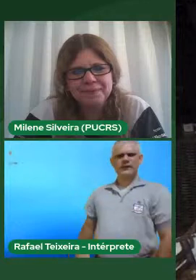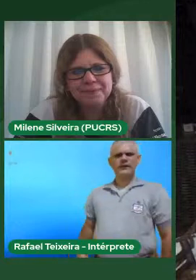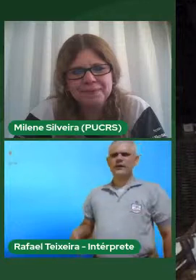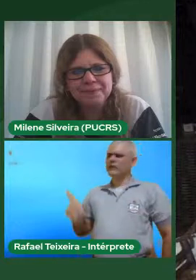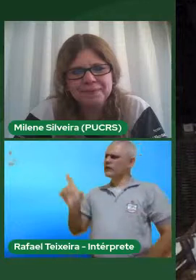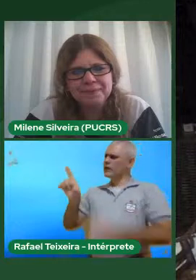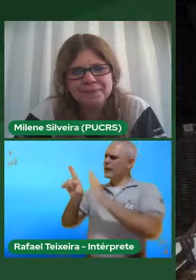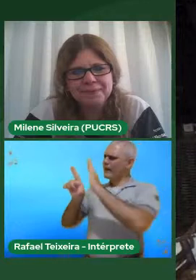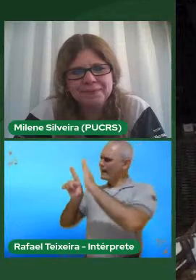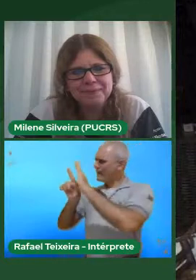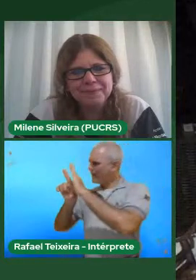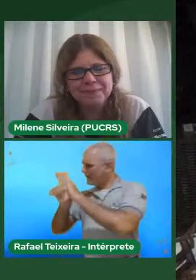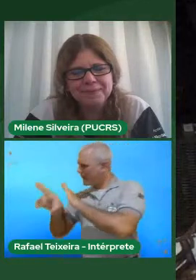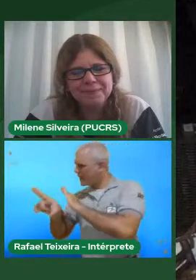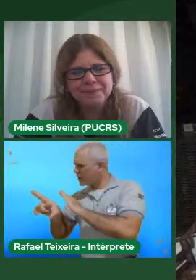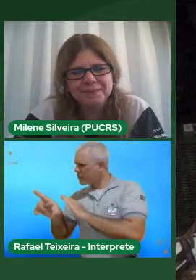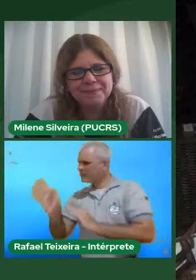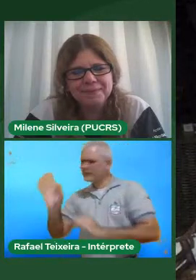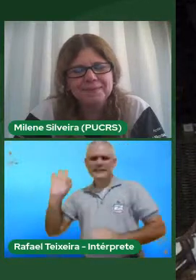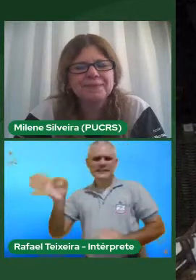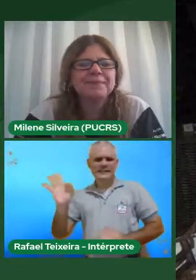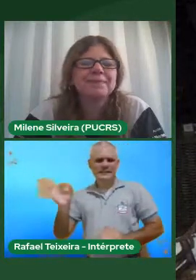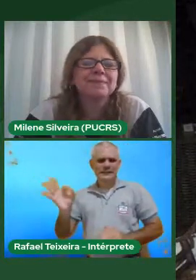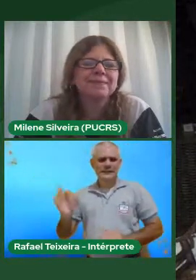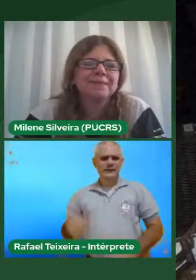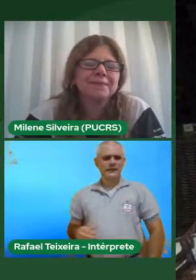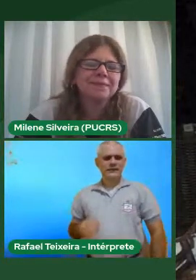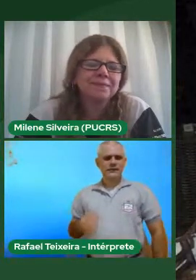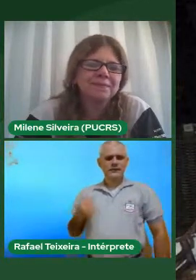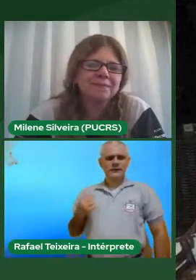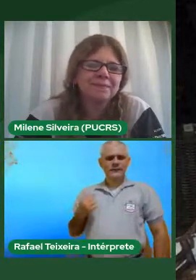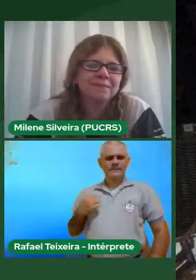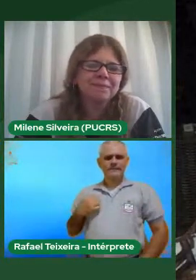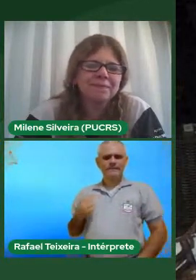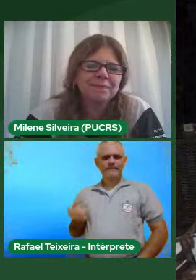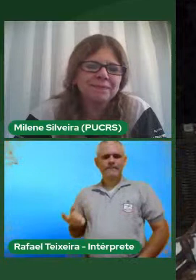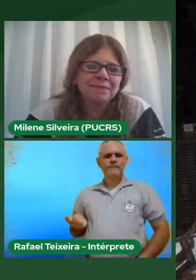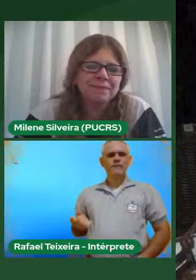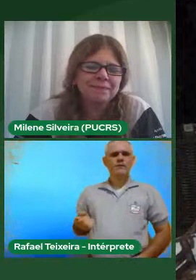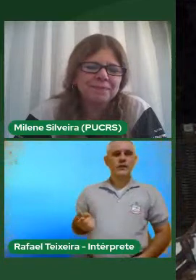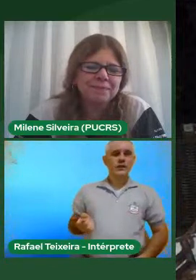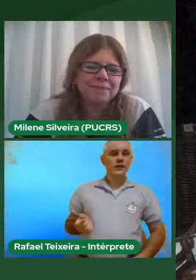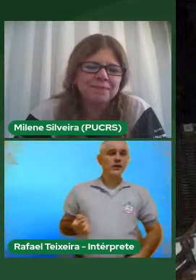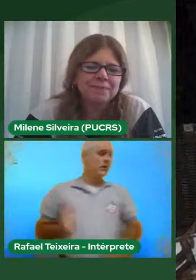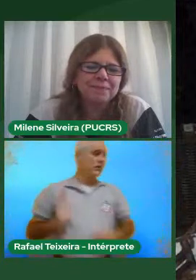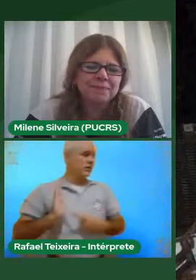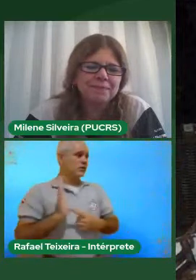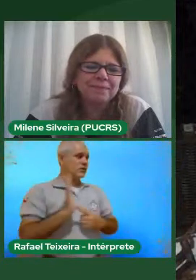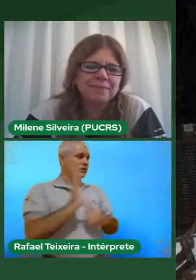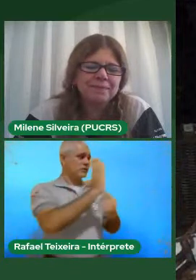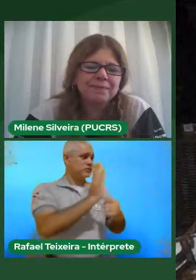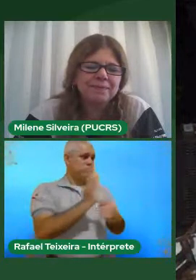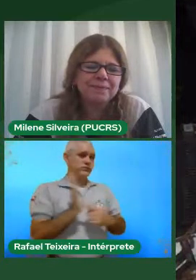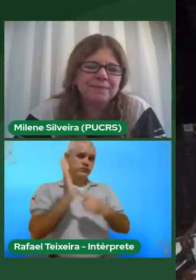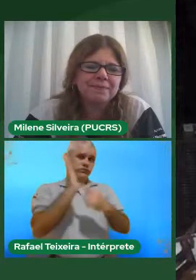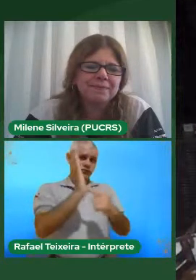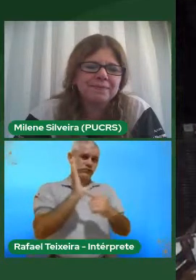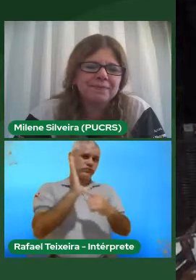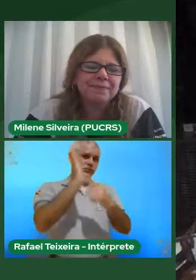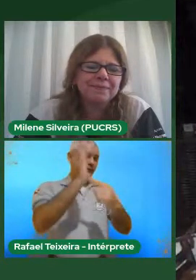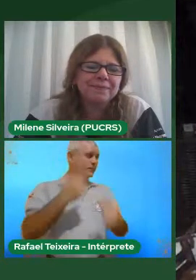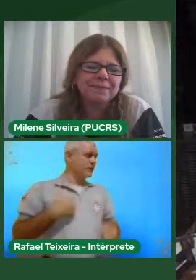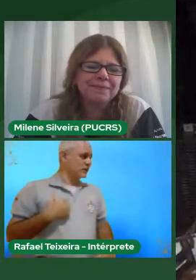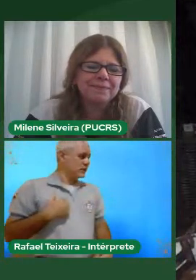aquele processo de avaliação do GEMS. E eu, apresentando o artigo dos meus alunos, estava tremendo de medo